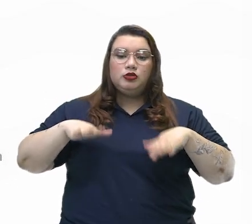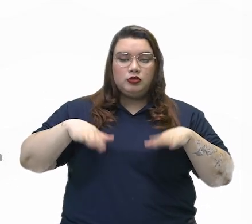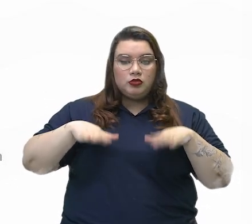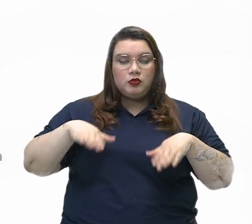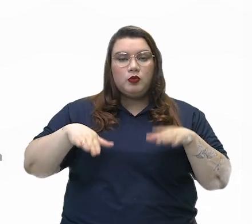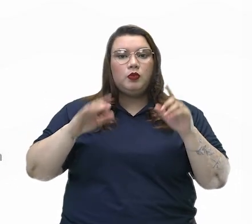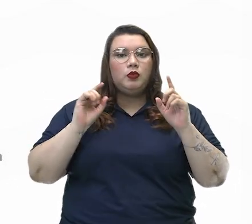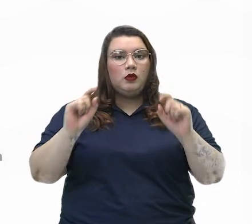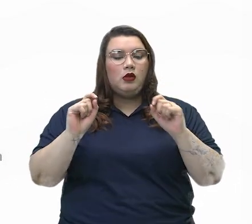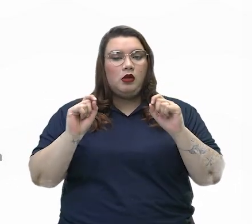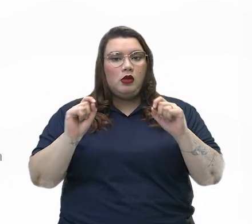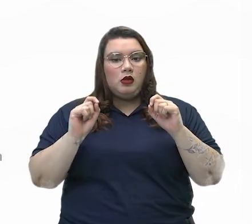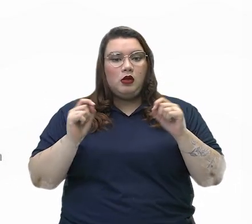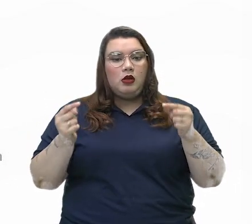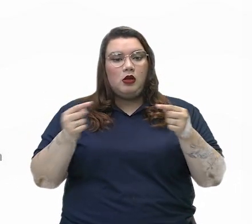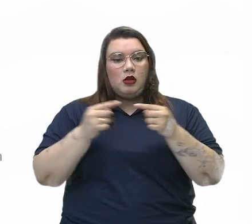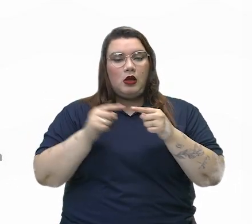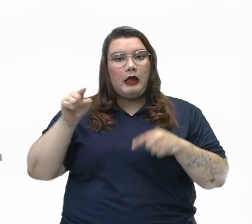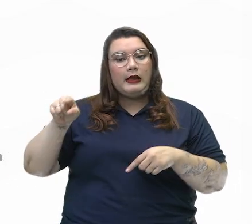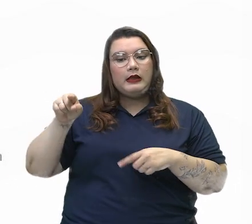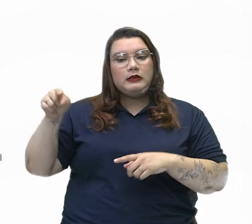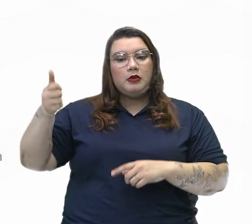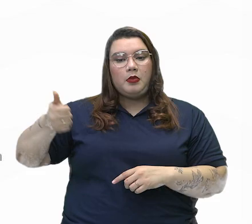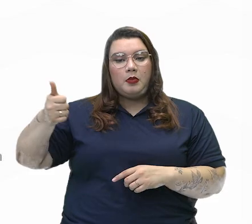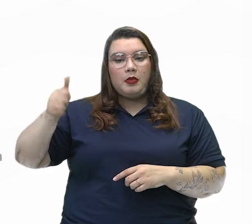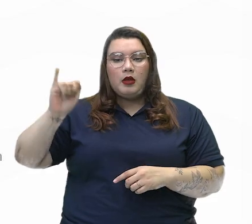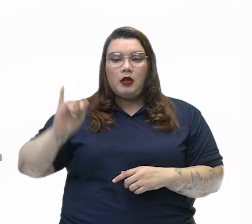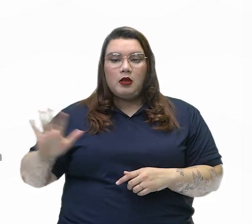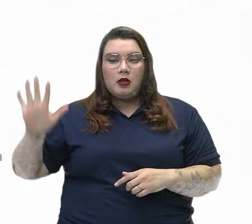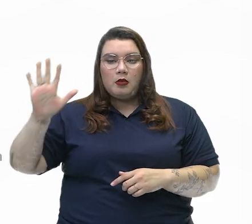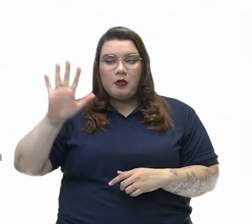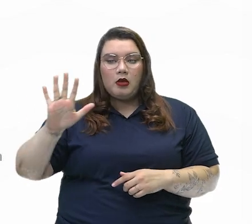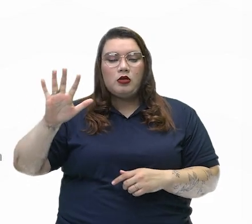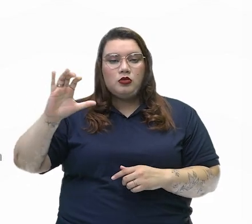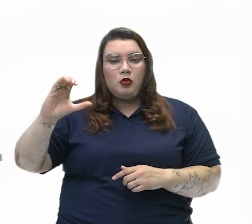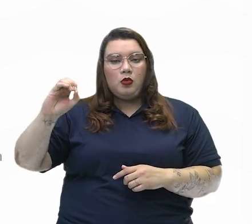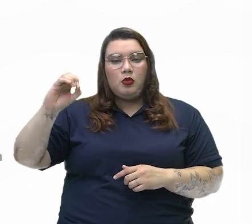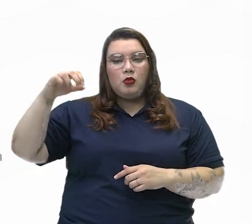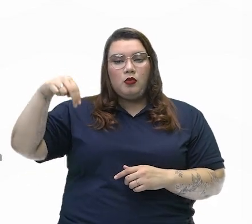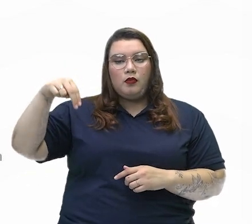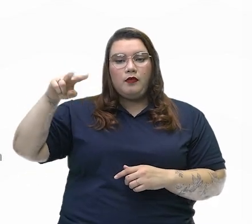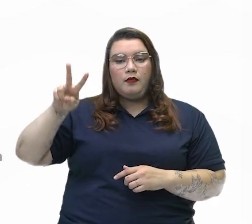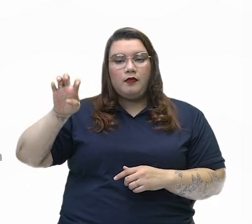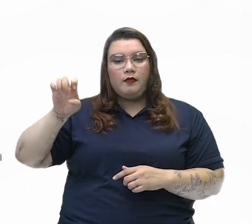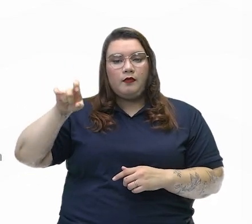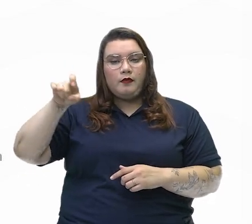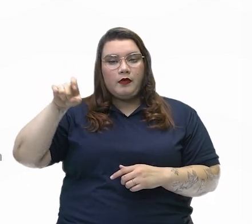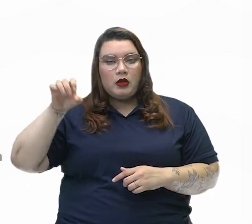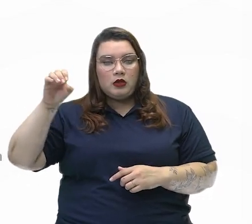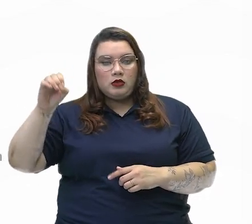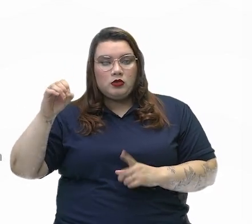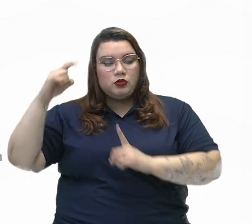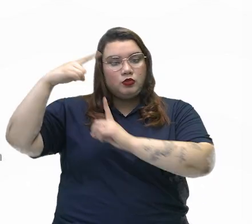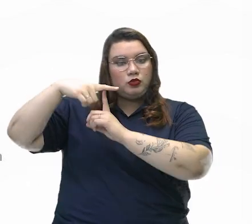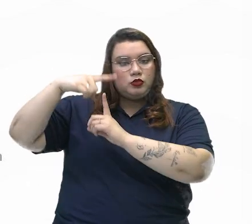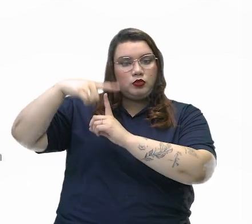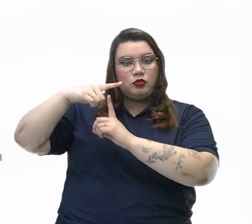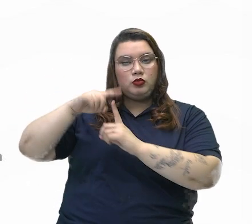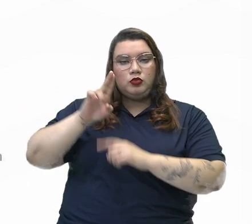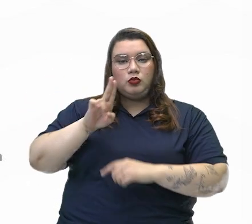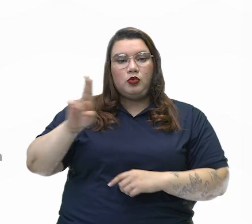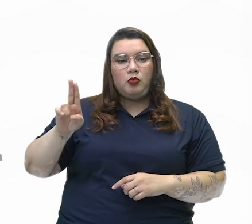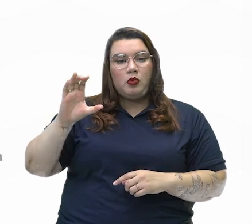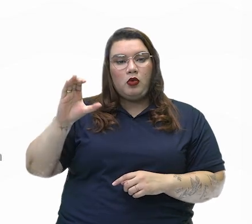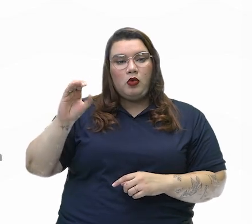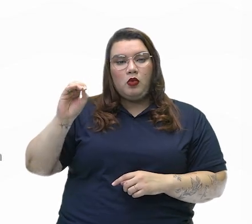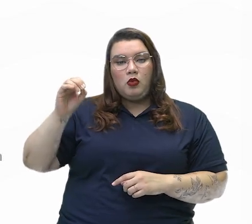Geralmente, pessoal, as lentes convexas, né, de uma forma assim geral, elas são de um tipo